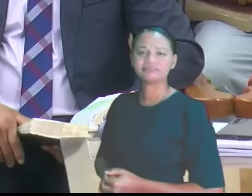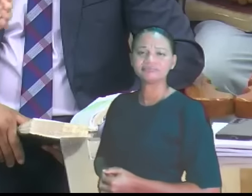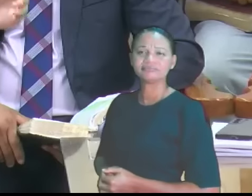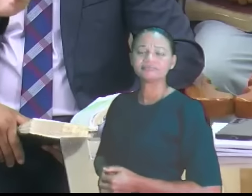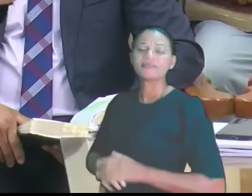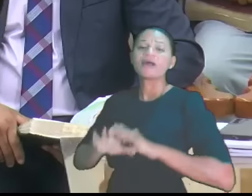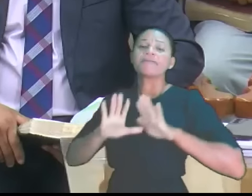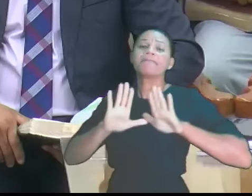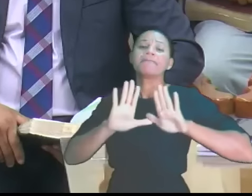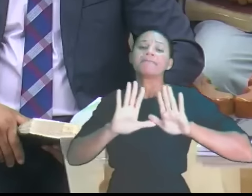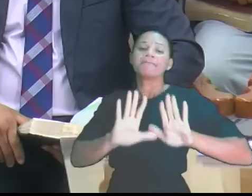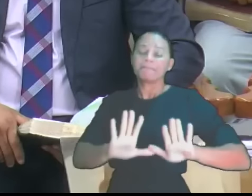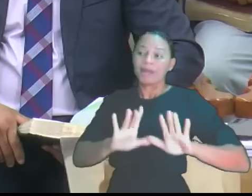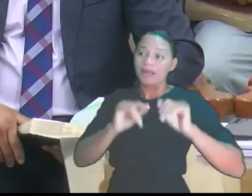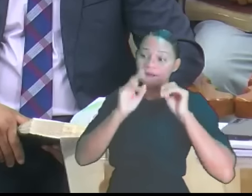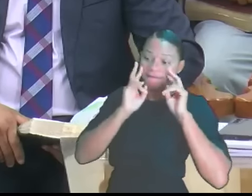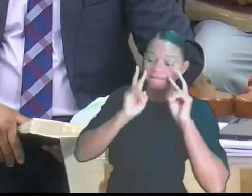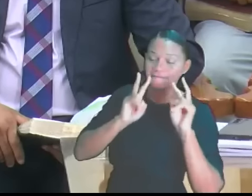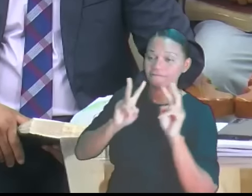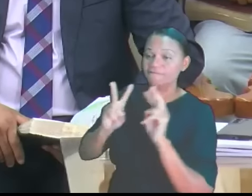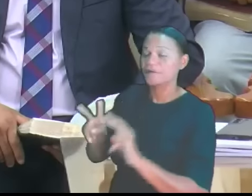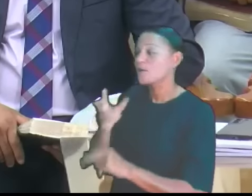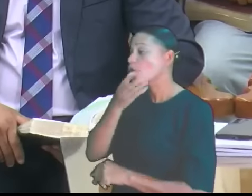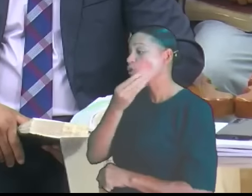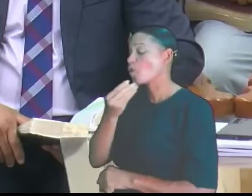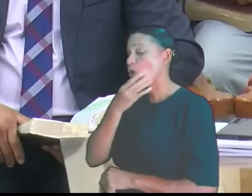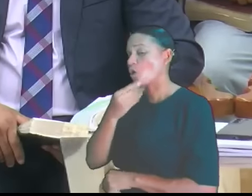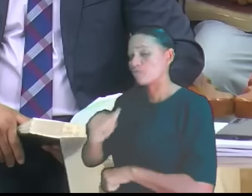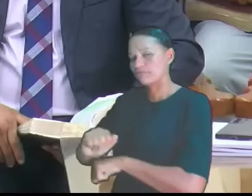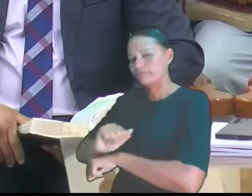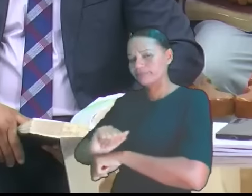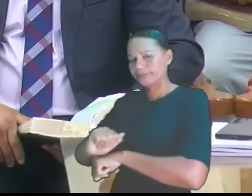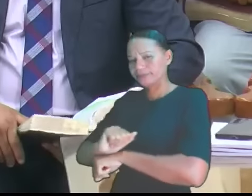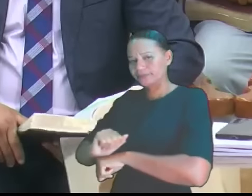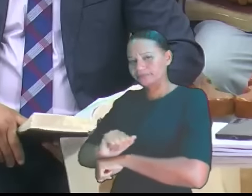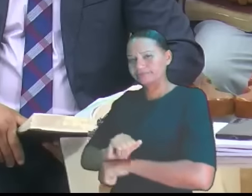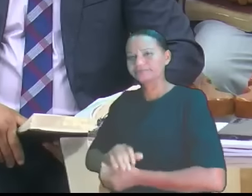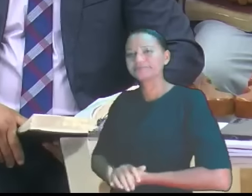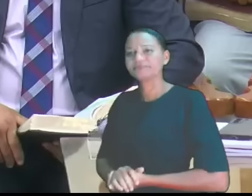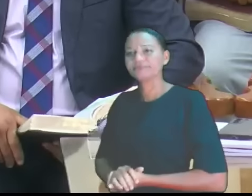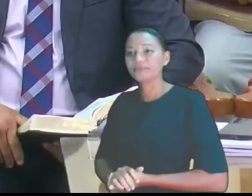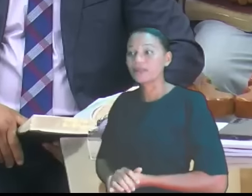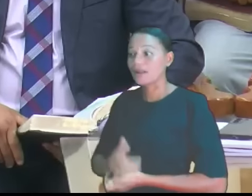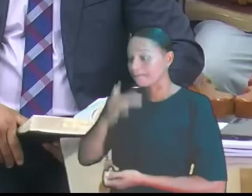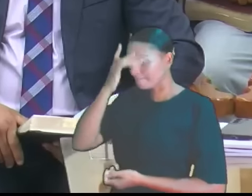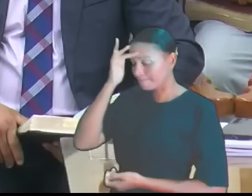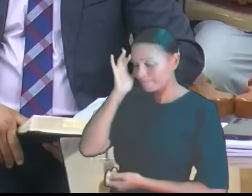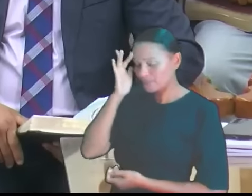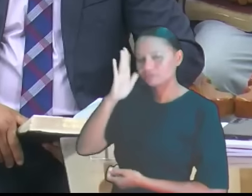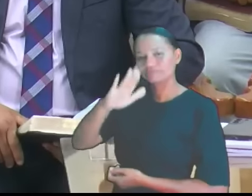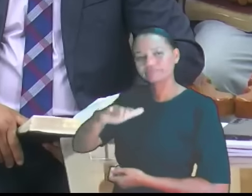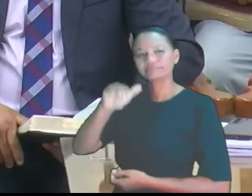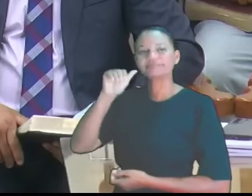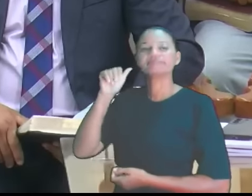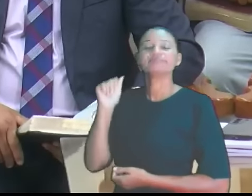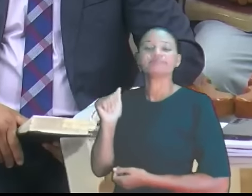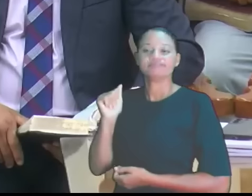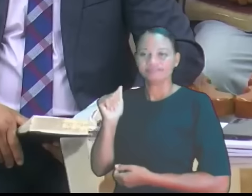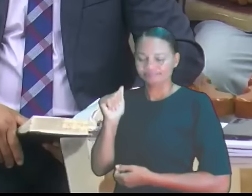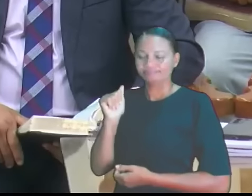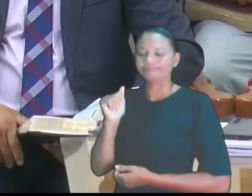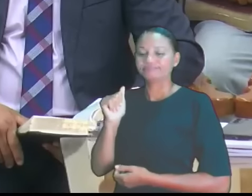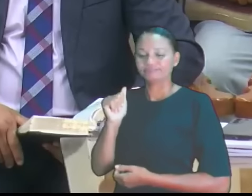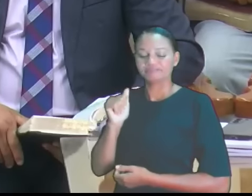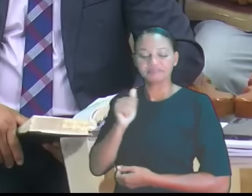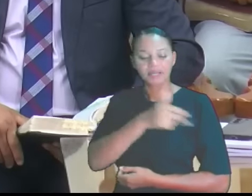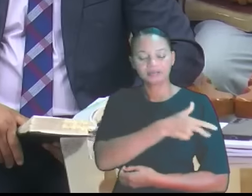Mas vamos olhar para Abraão, meu irmão. Quem era Abraão? Alguém que foi chamado para sair